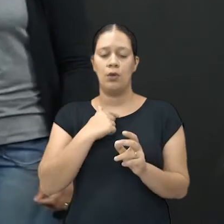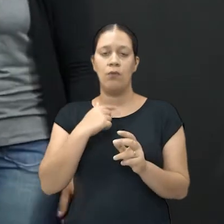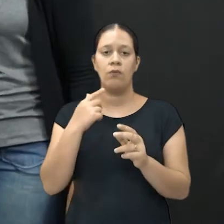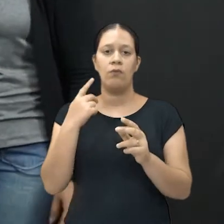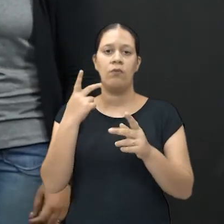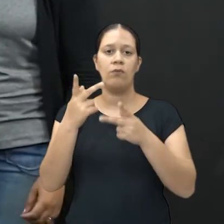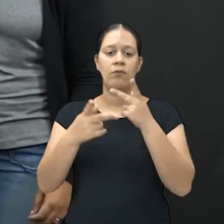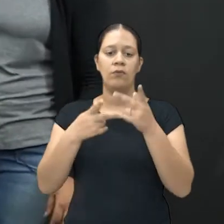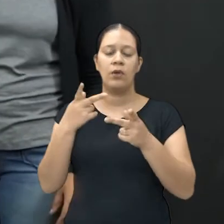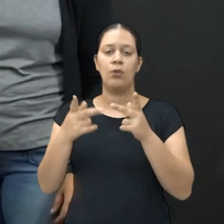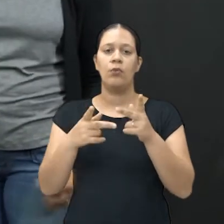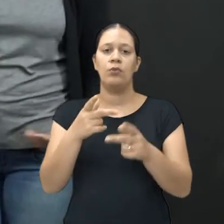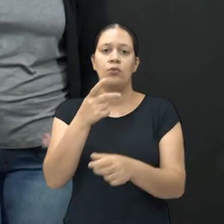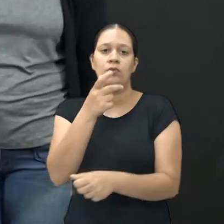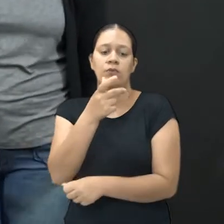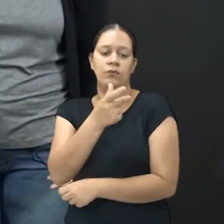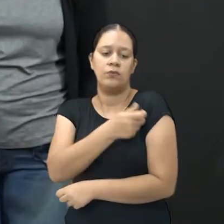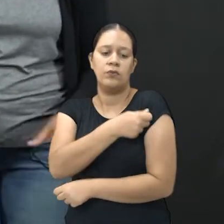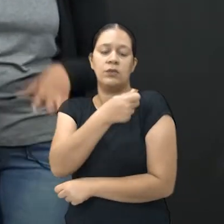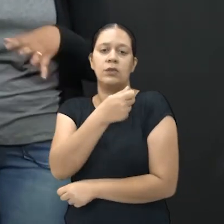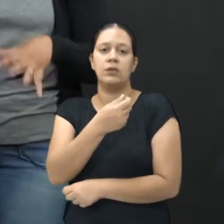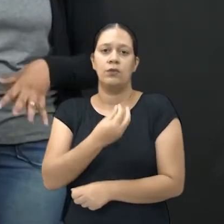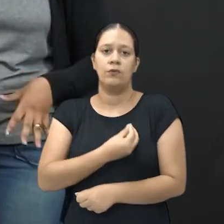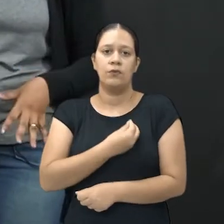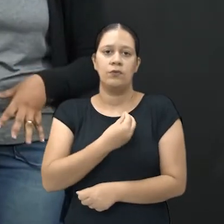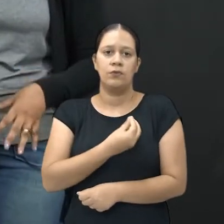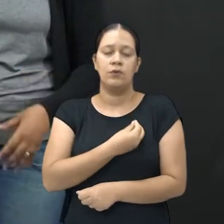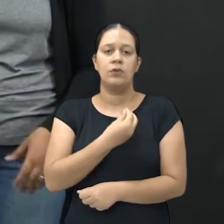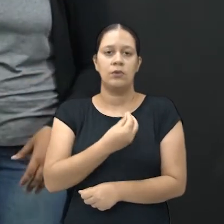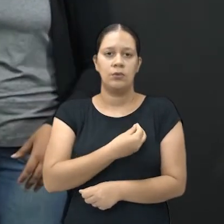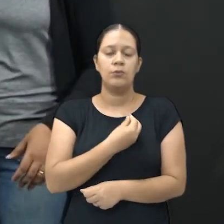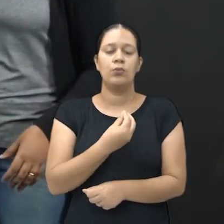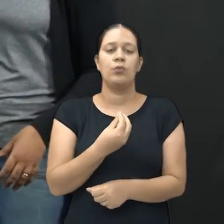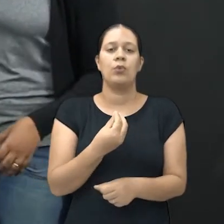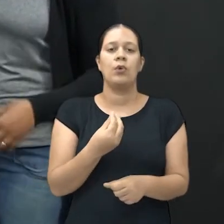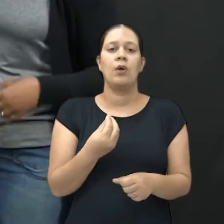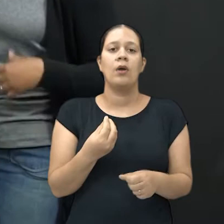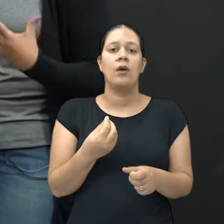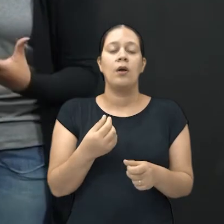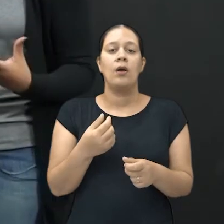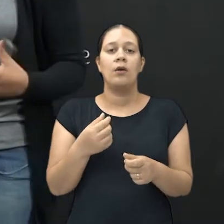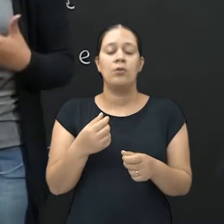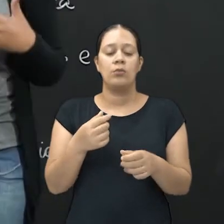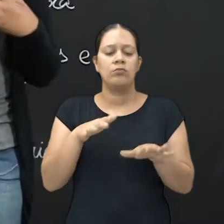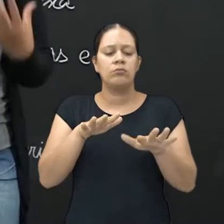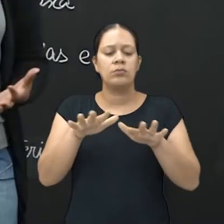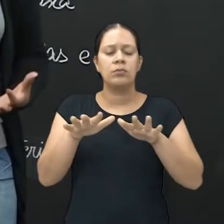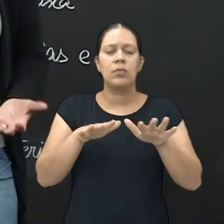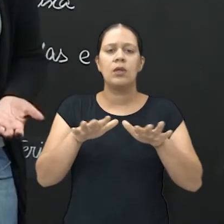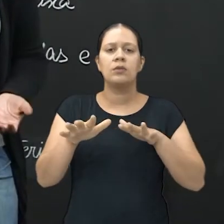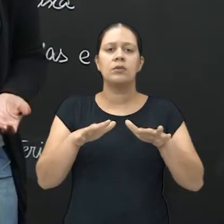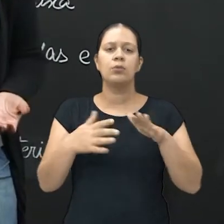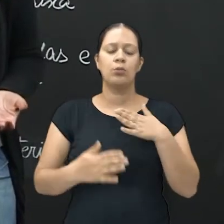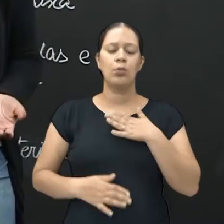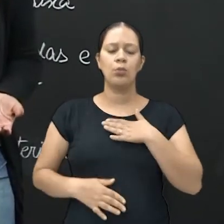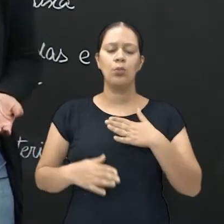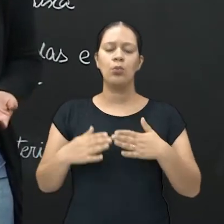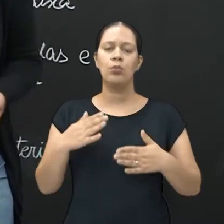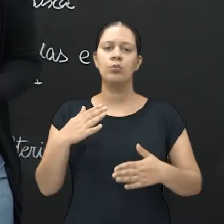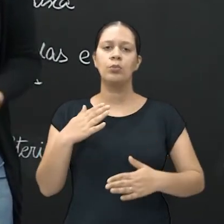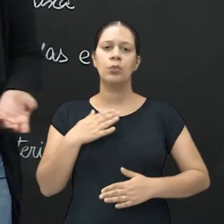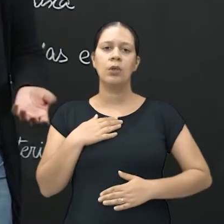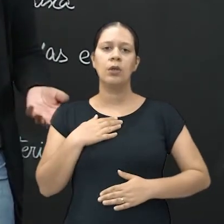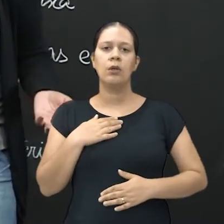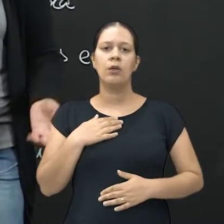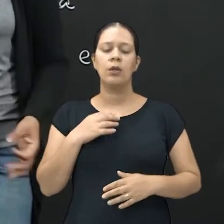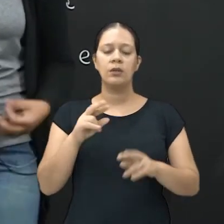eu falo de uma vacina com um vírus vivo, porém um vírus atenuado, a reação do meu corpo ela é bem intensa em relação a